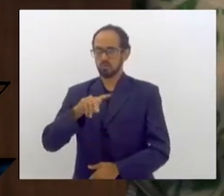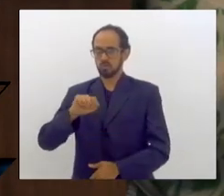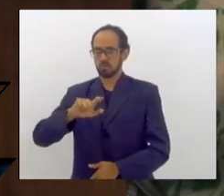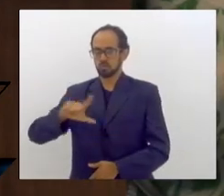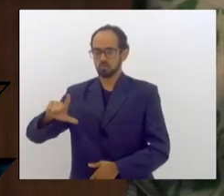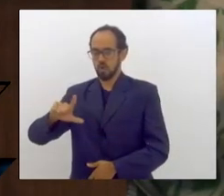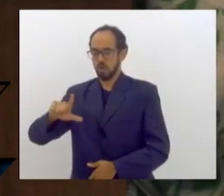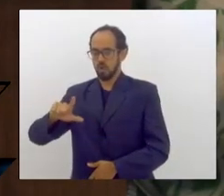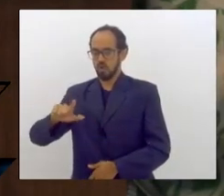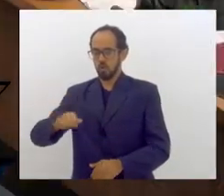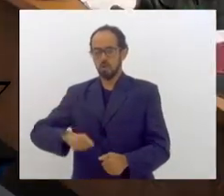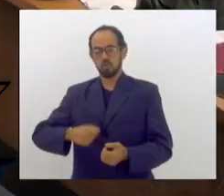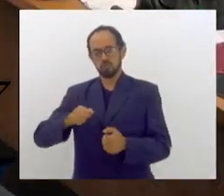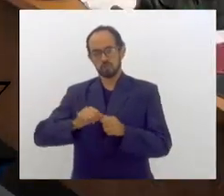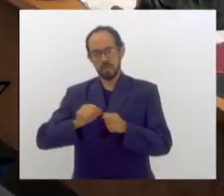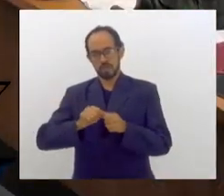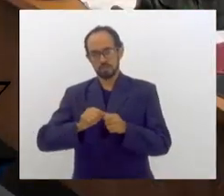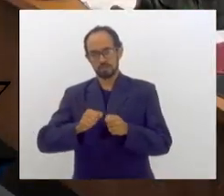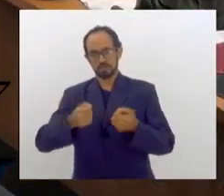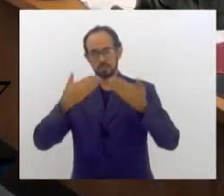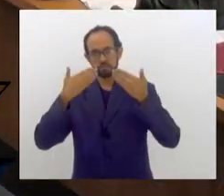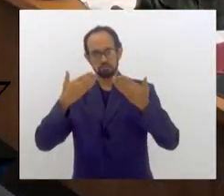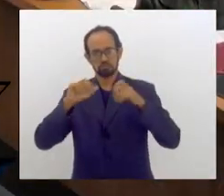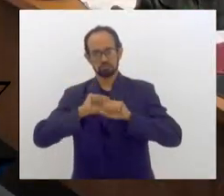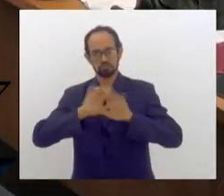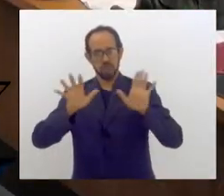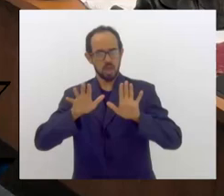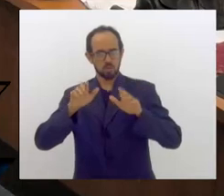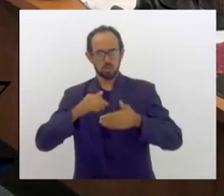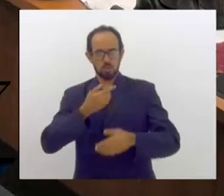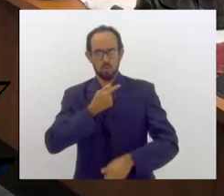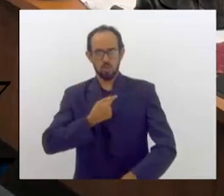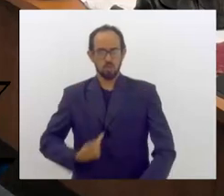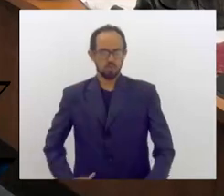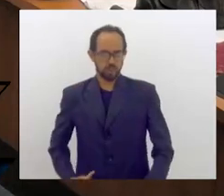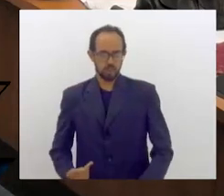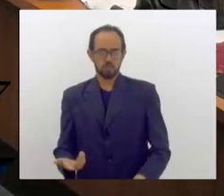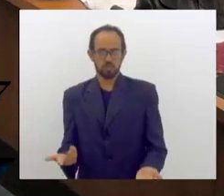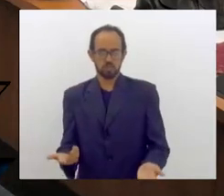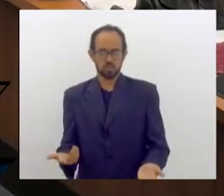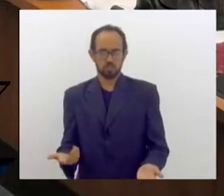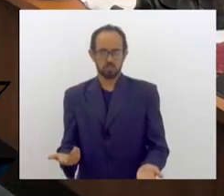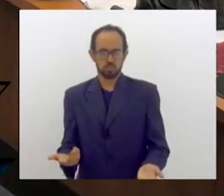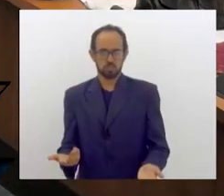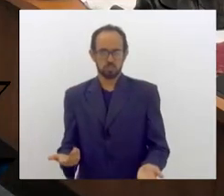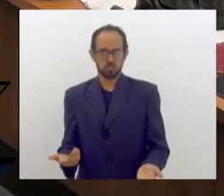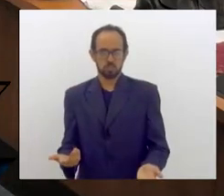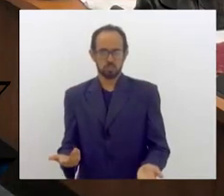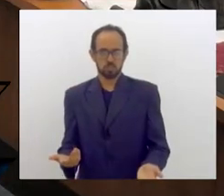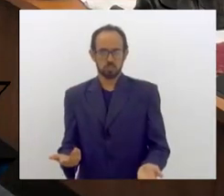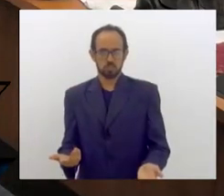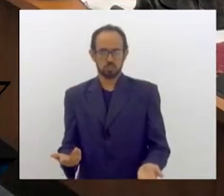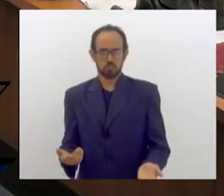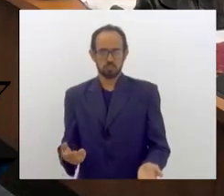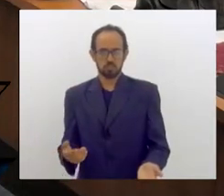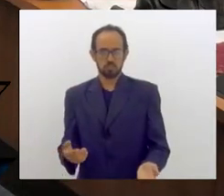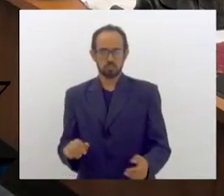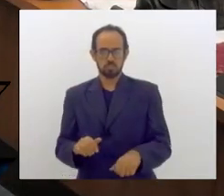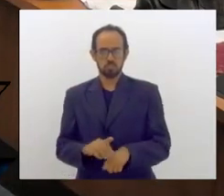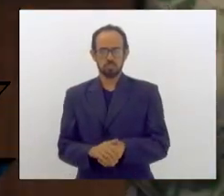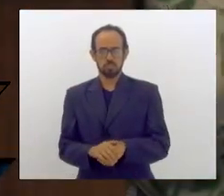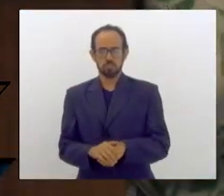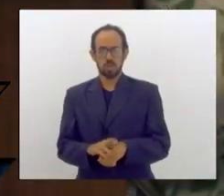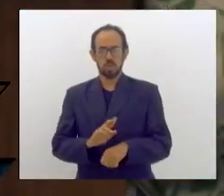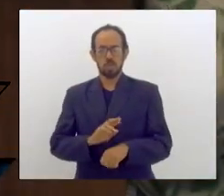com o líder do governo. Não líderes de comissões que acho que vão falar aqui por todos. Balbina.